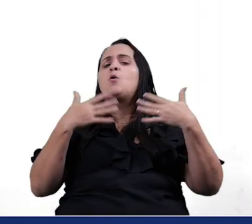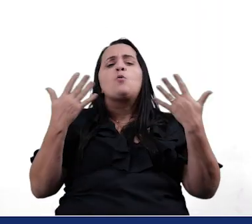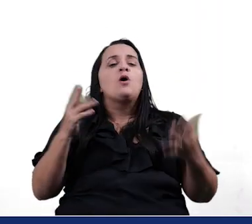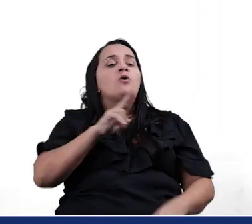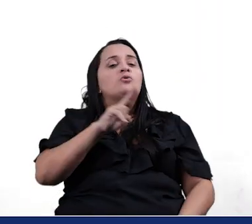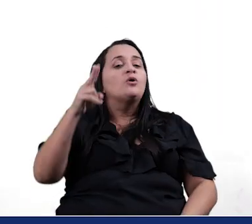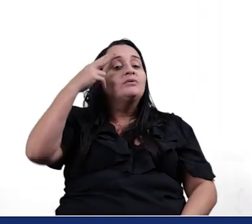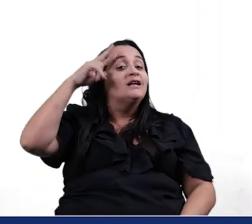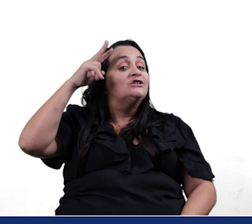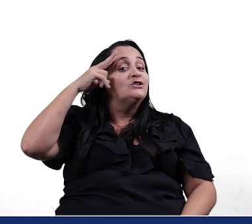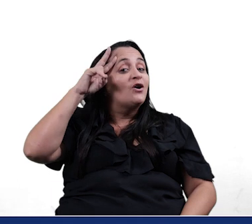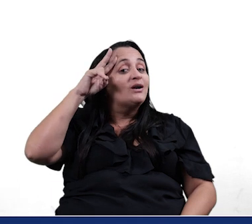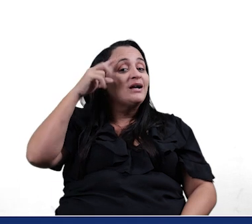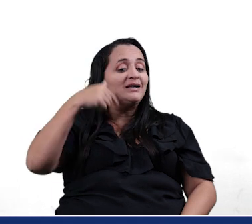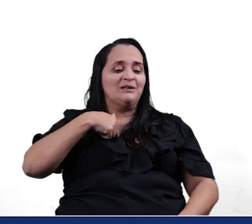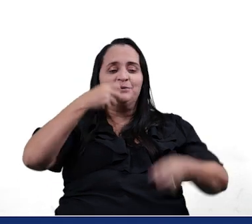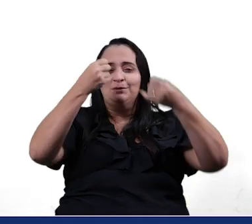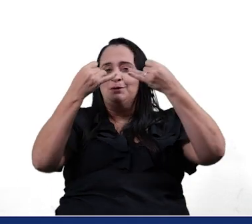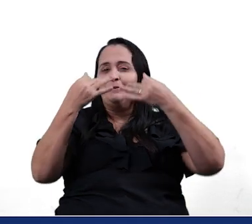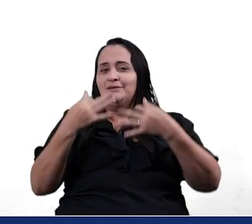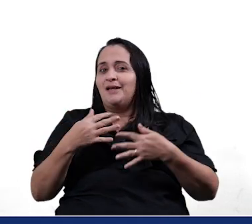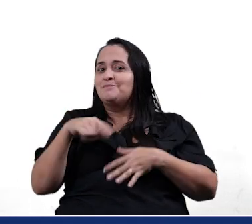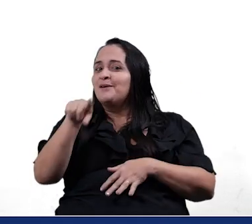dessa história que nós acabamos de ouvir?